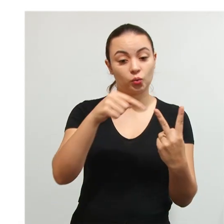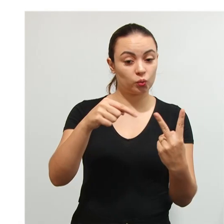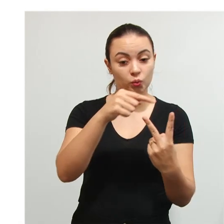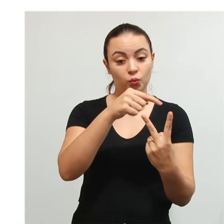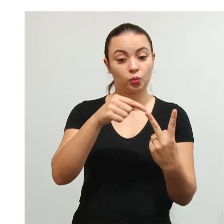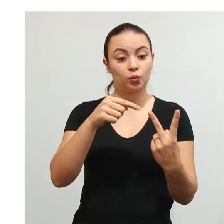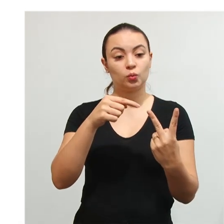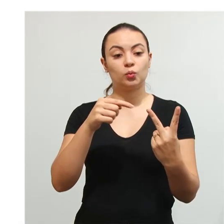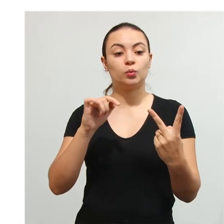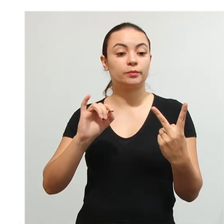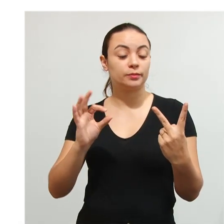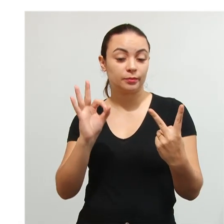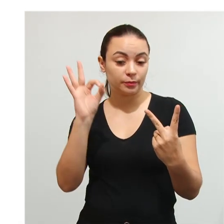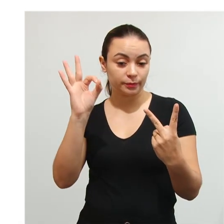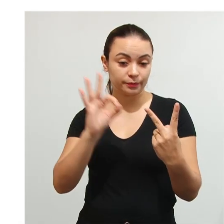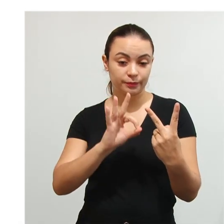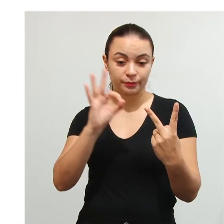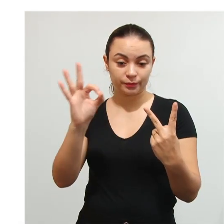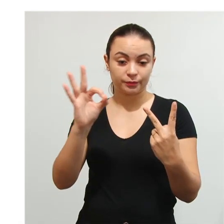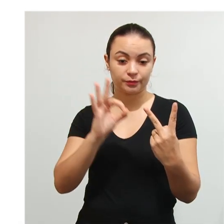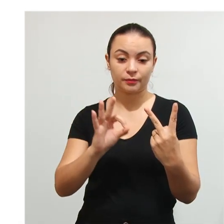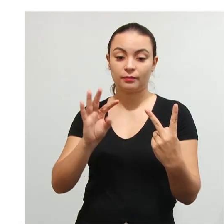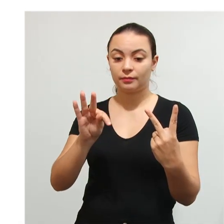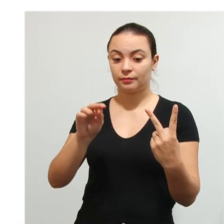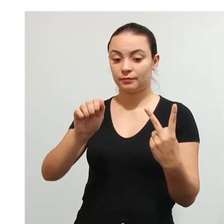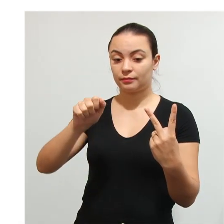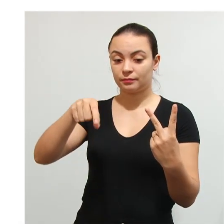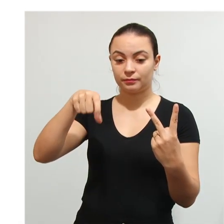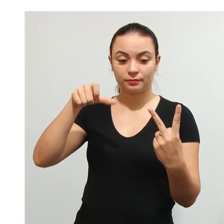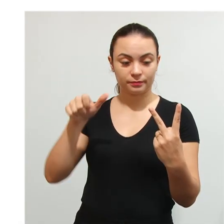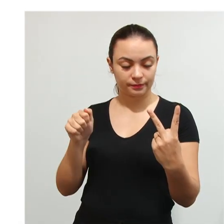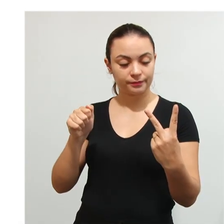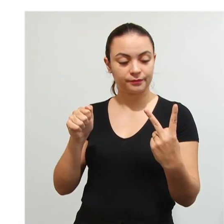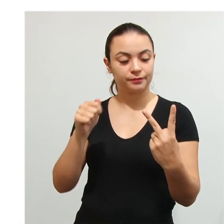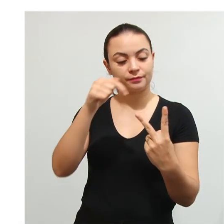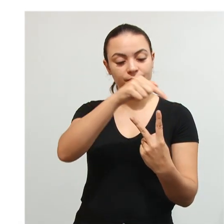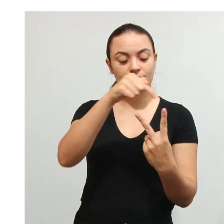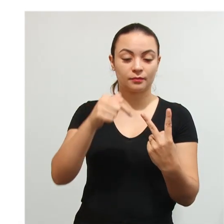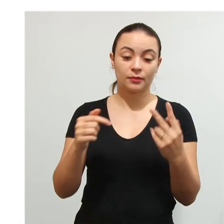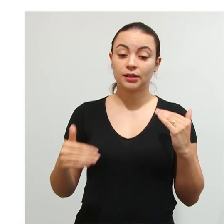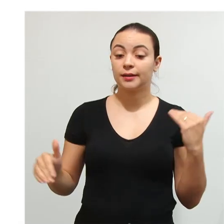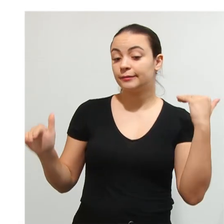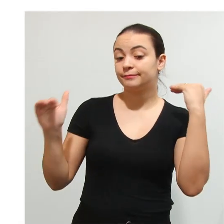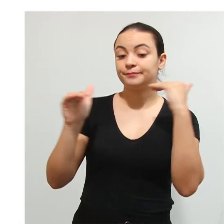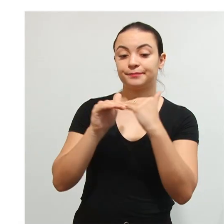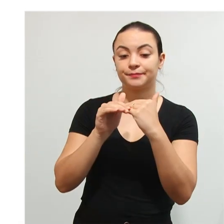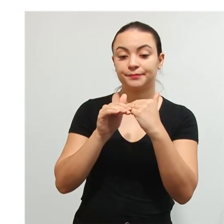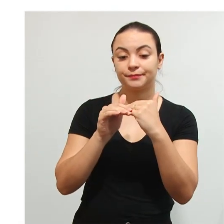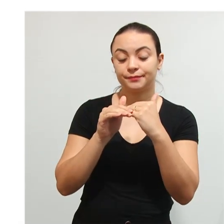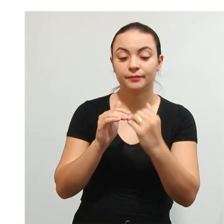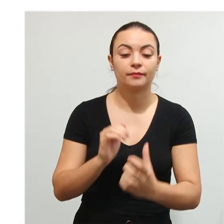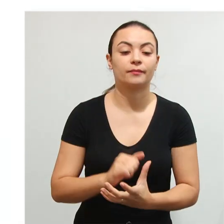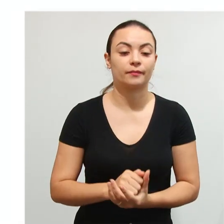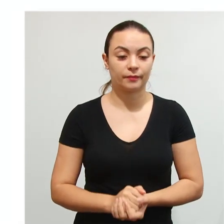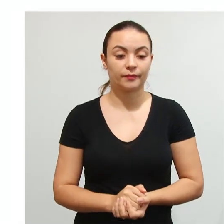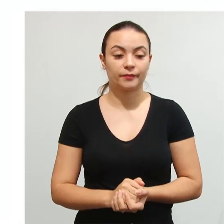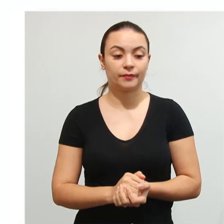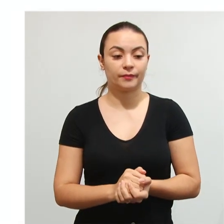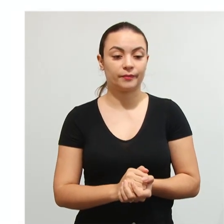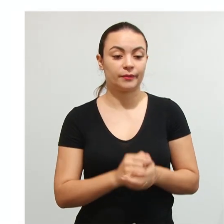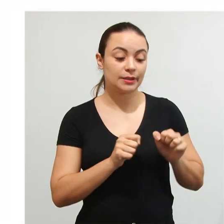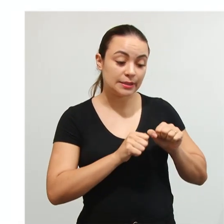quando se aplicarmos as duas taxas sobre o mesmo capital vai produzir o mesmo